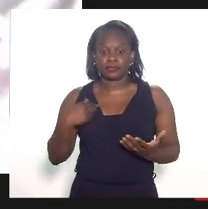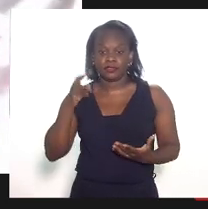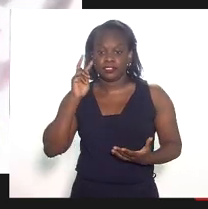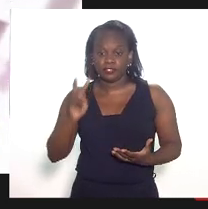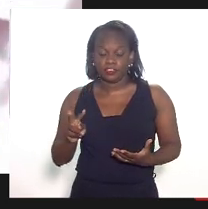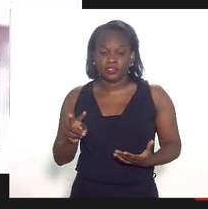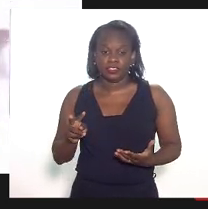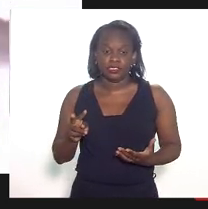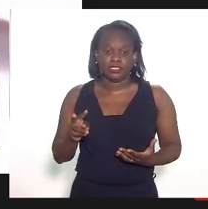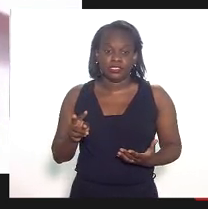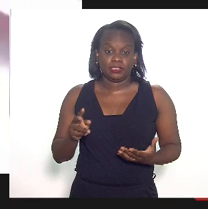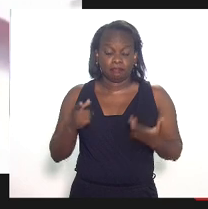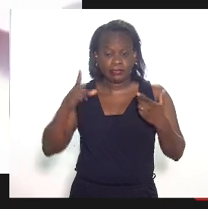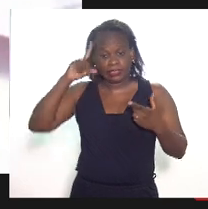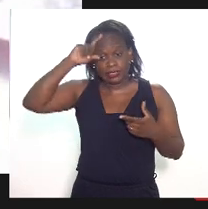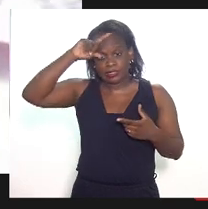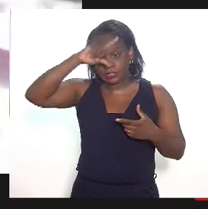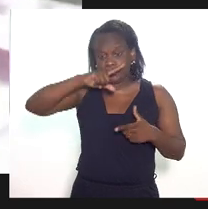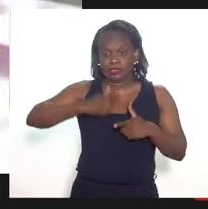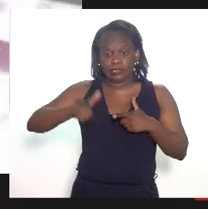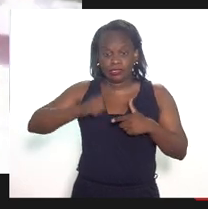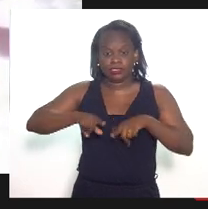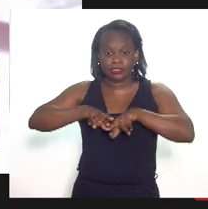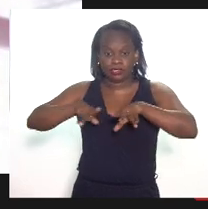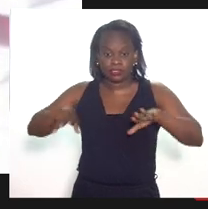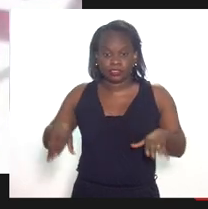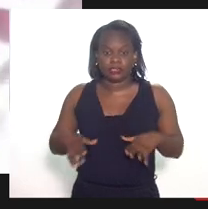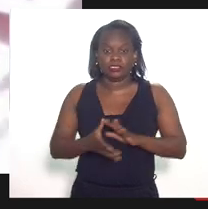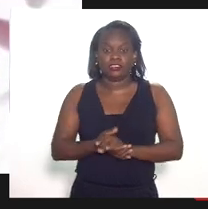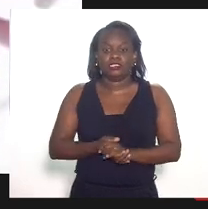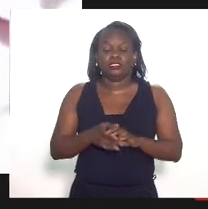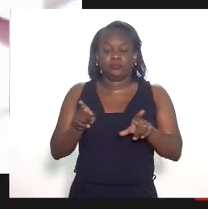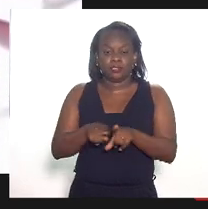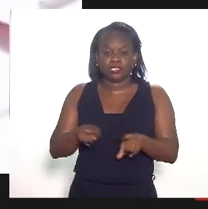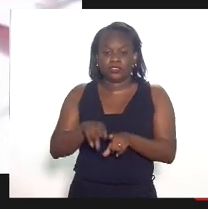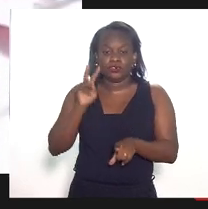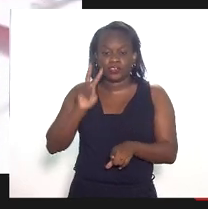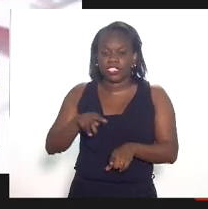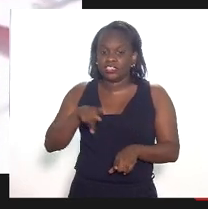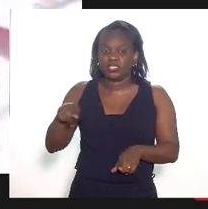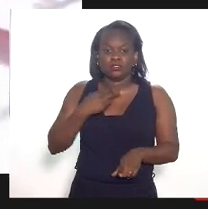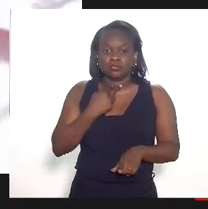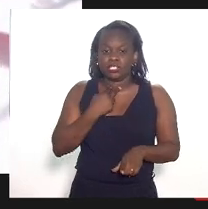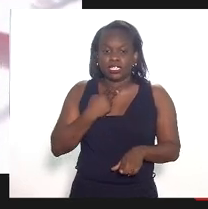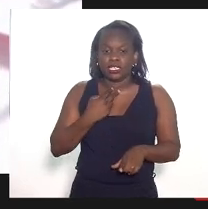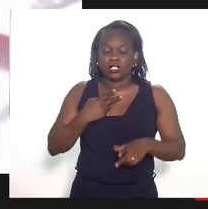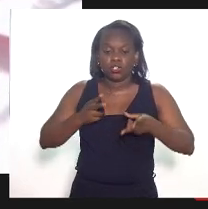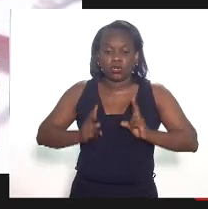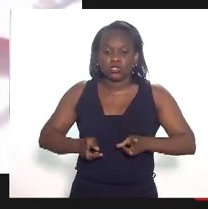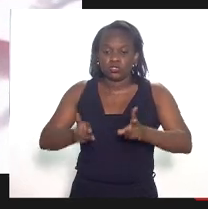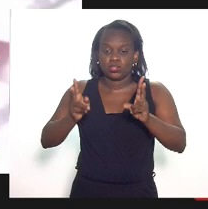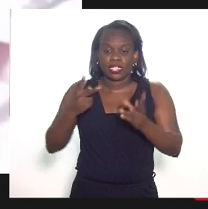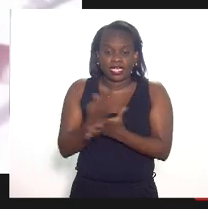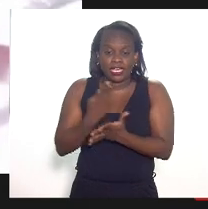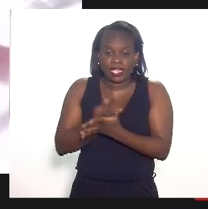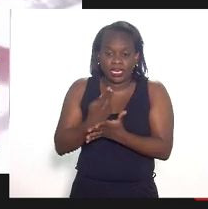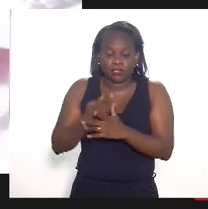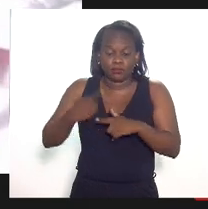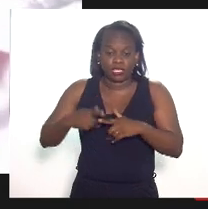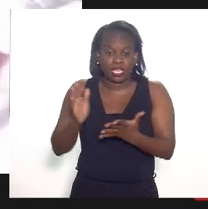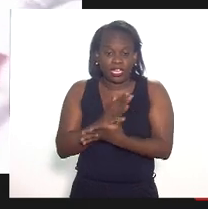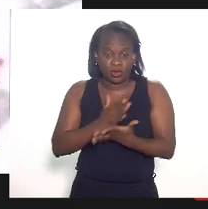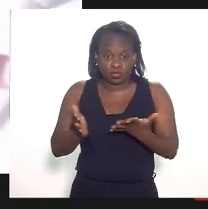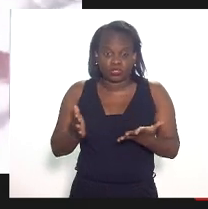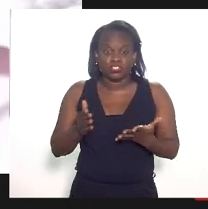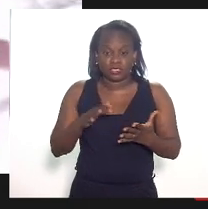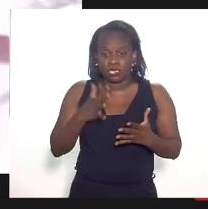forma muito, muito complexa essa crise, essa pandemia. E vejo que nós não podemos seguir um erro que, por alguns momentos, nós